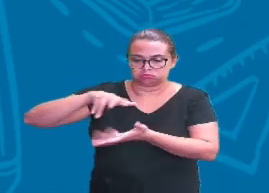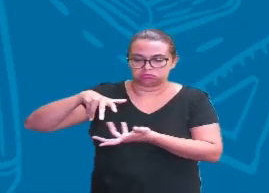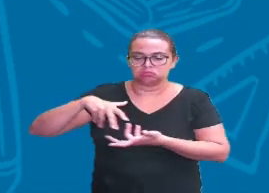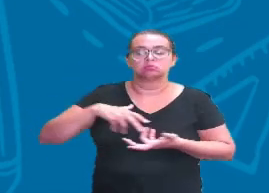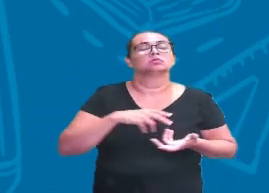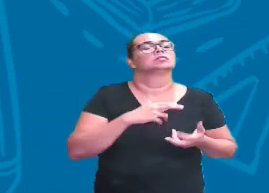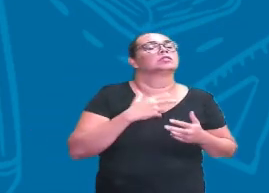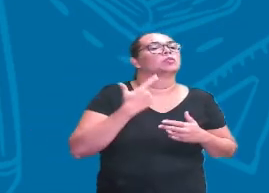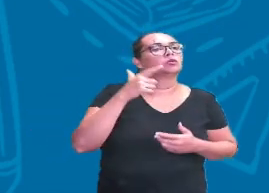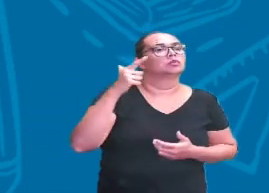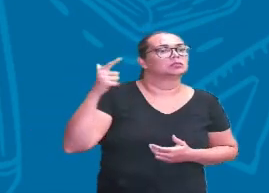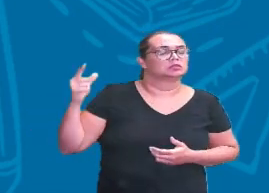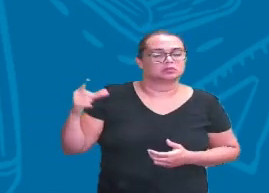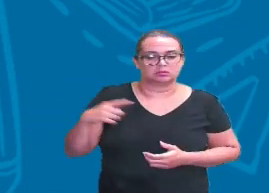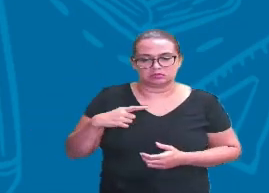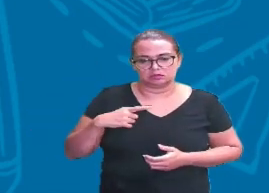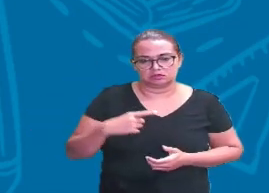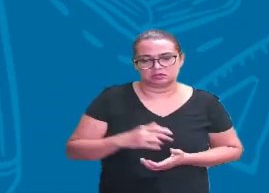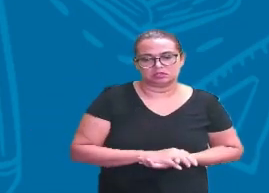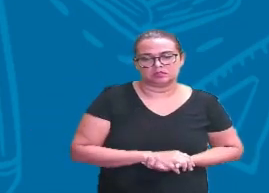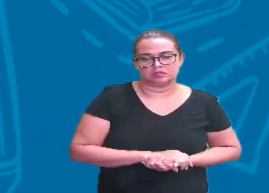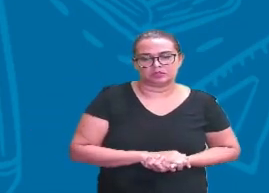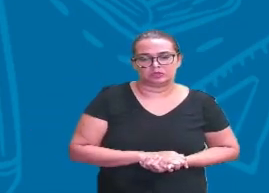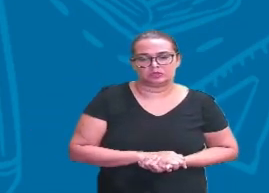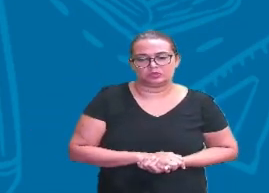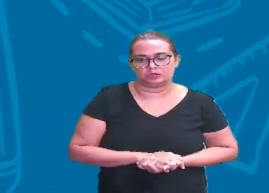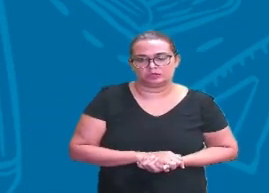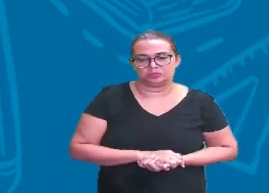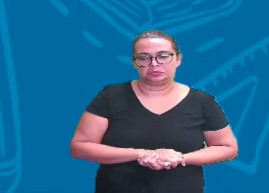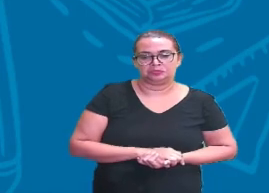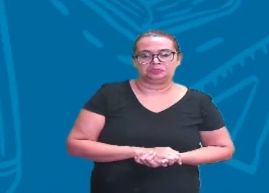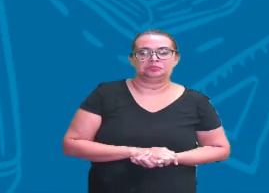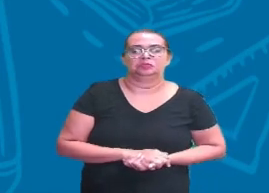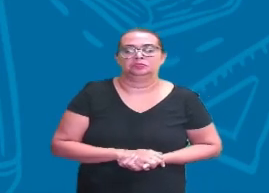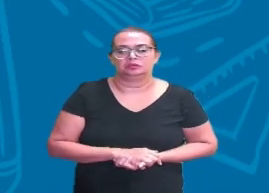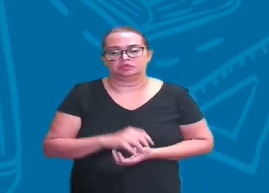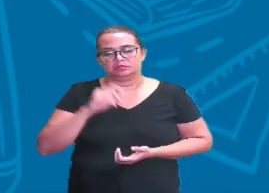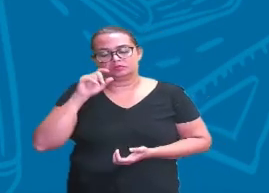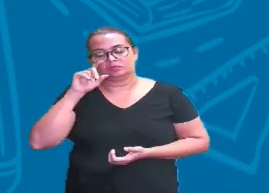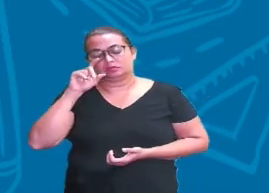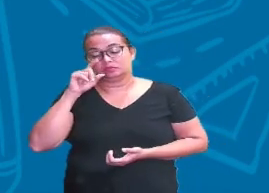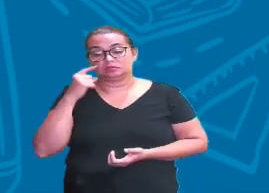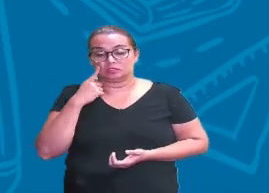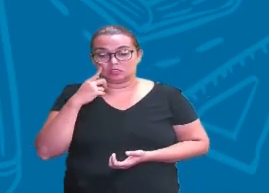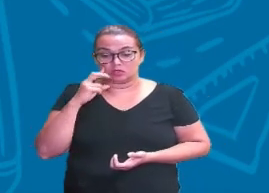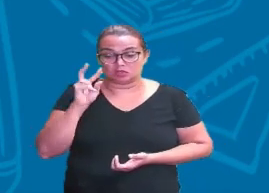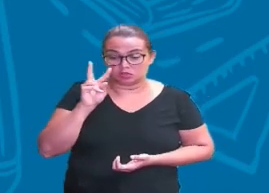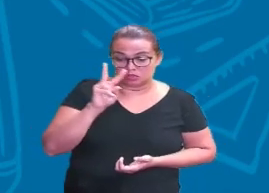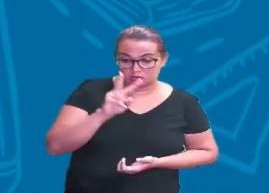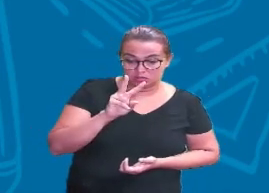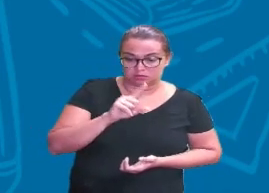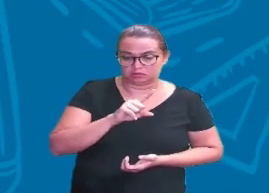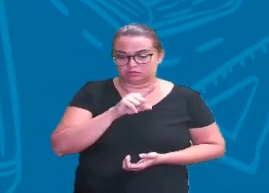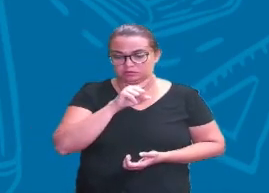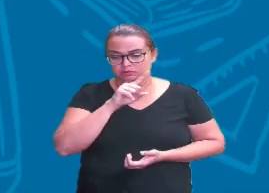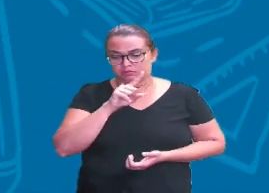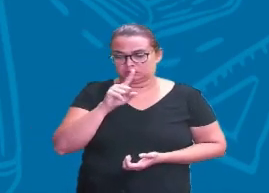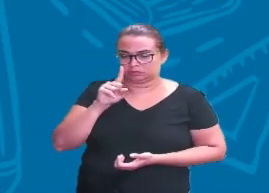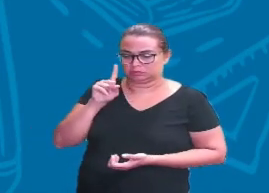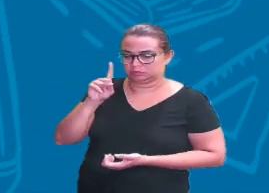momento. Tranquilo? Então, ó, a ação da força da gravidade. Gente, só